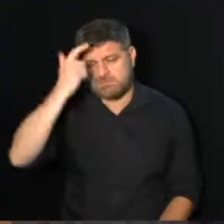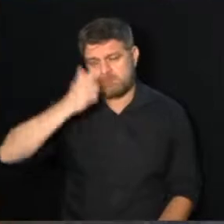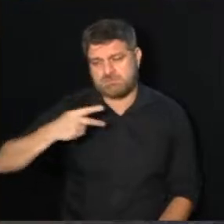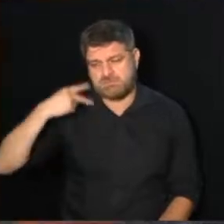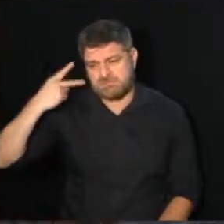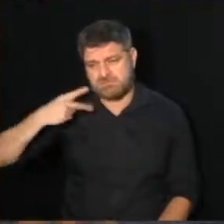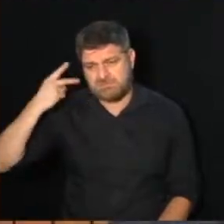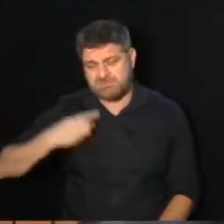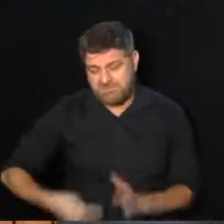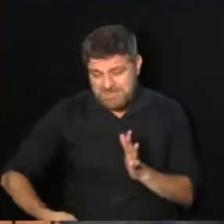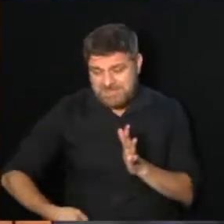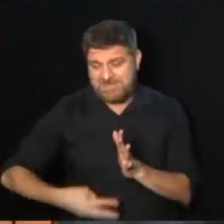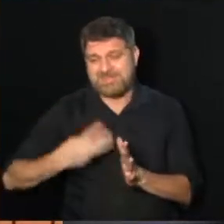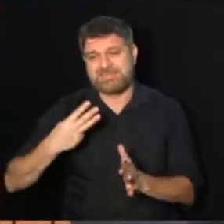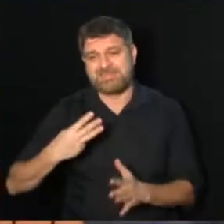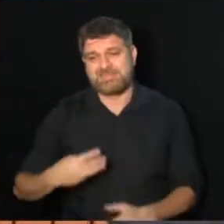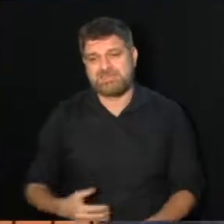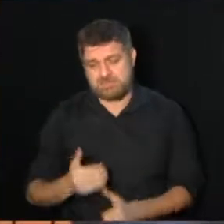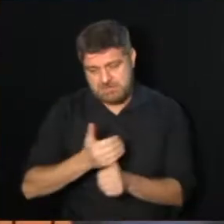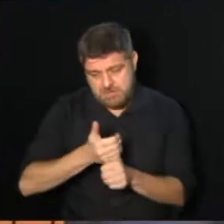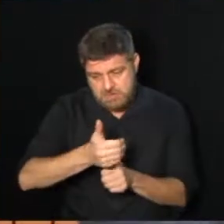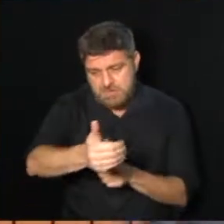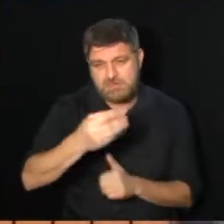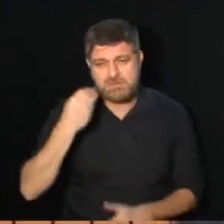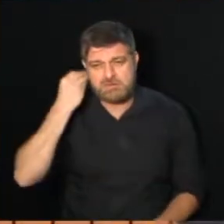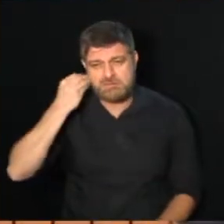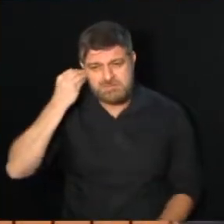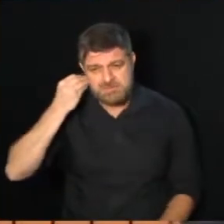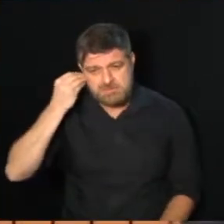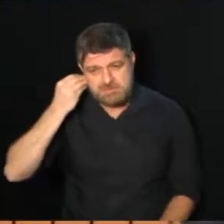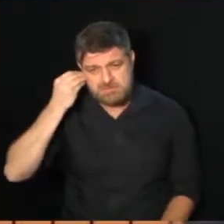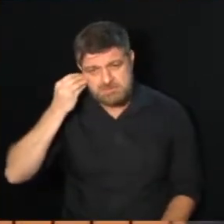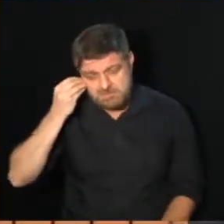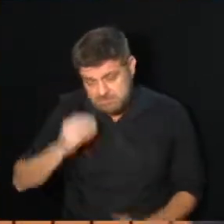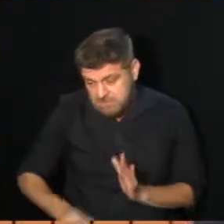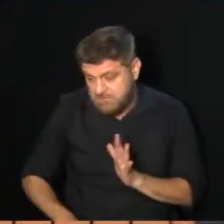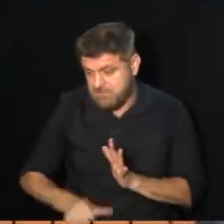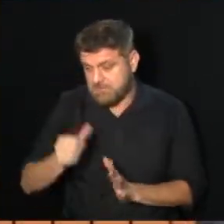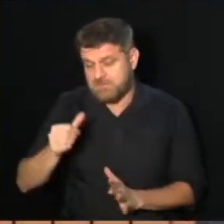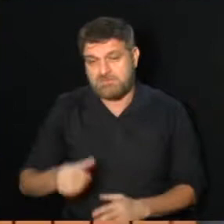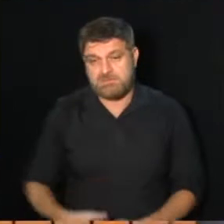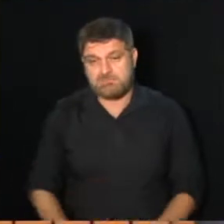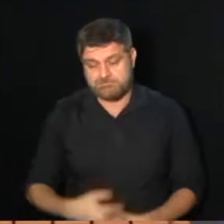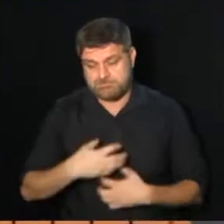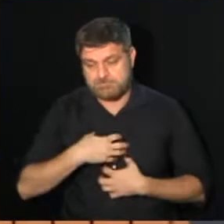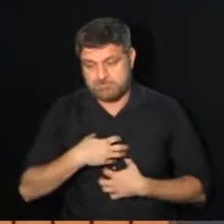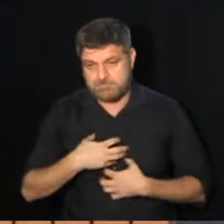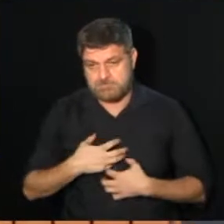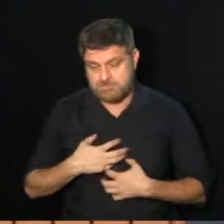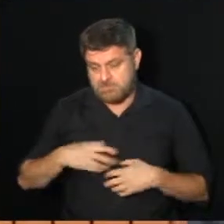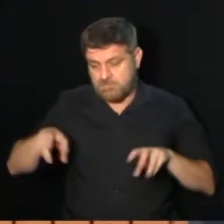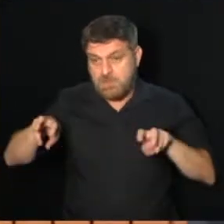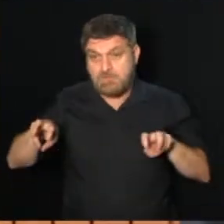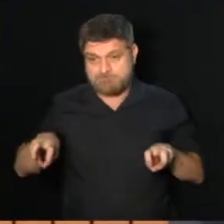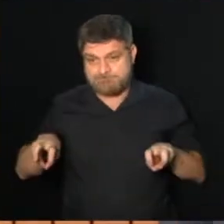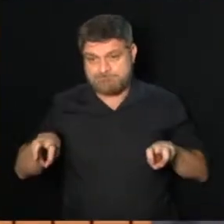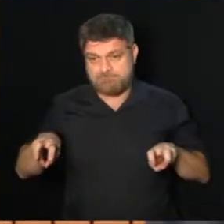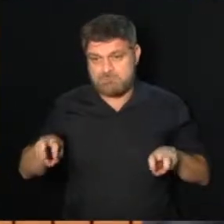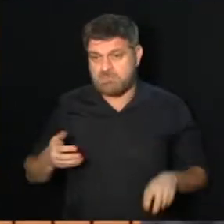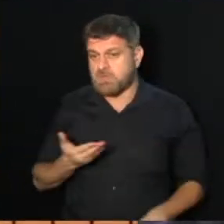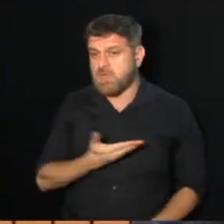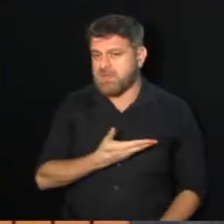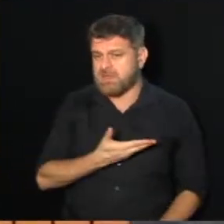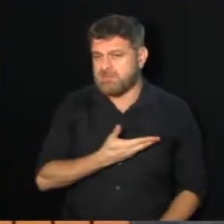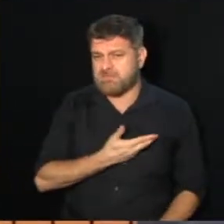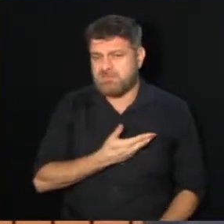casa, estou no 3º mandato, mas eu confesso a todos que eu experimento uma inédita situação. Ao meu lado direito e esquerdo, 2 amigos